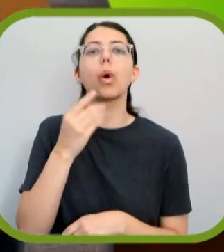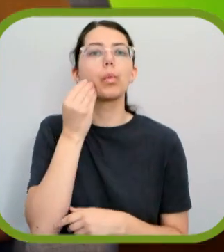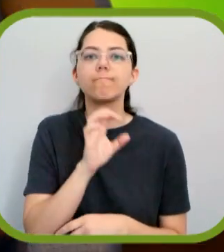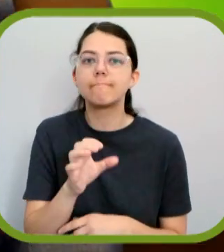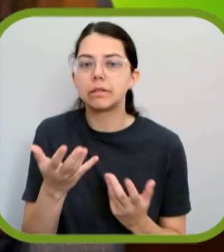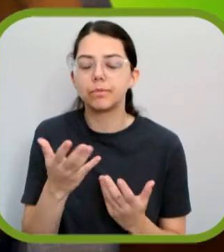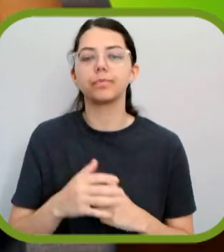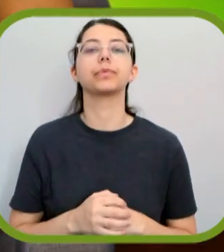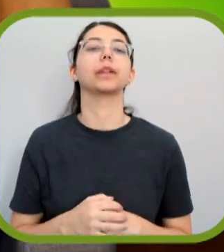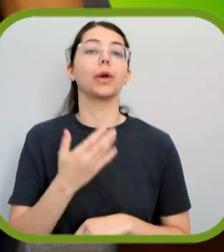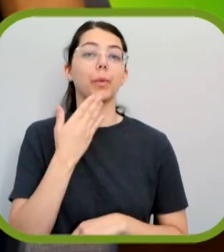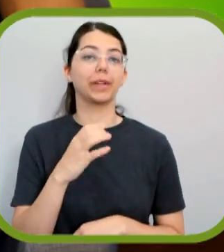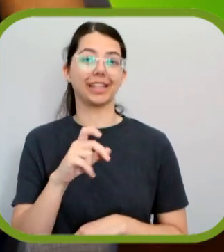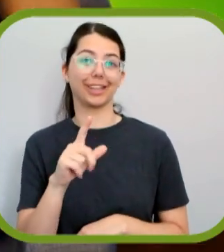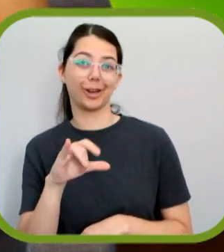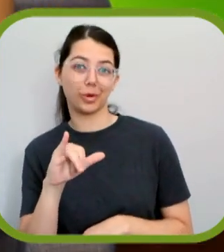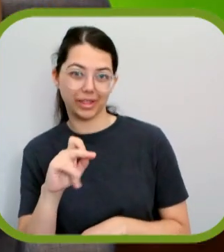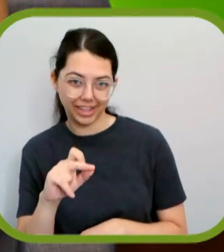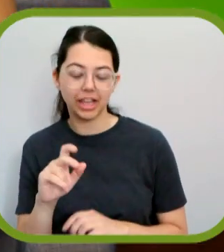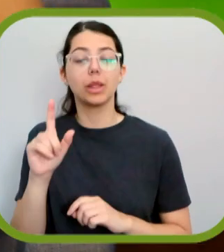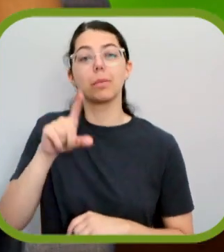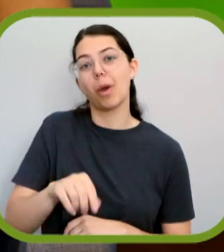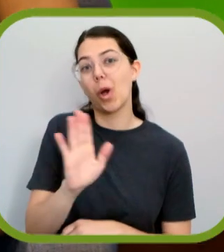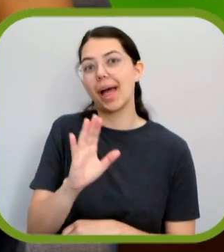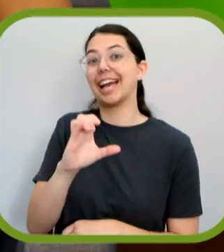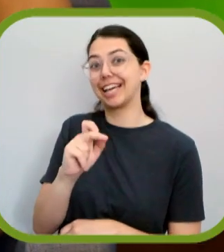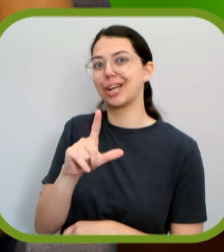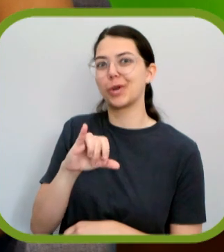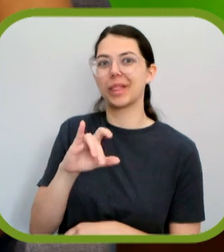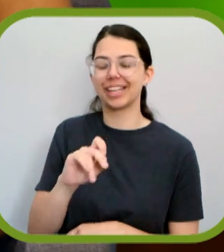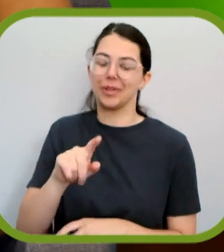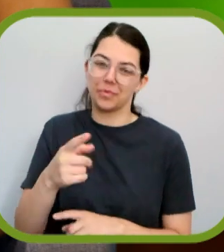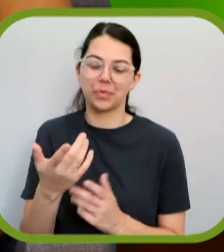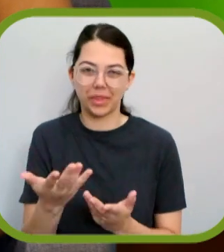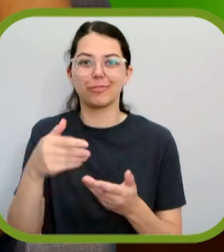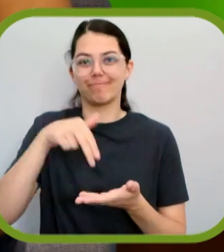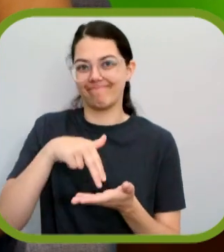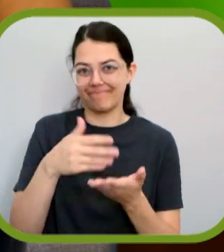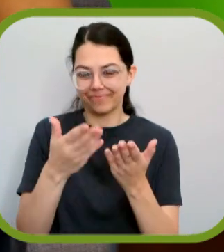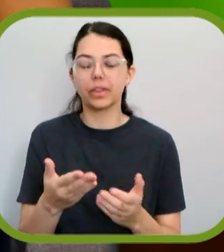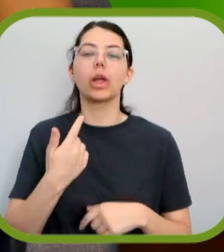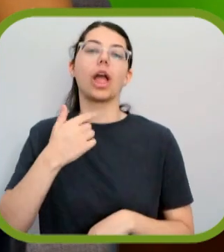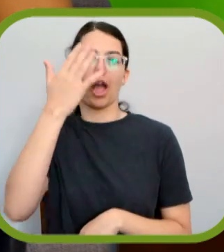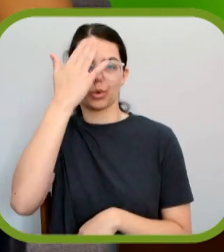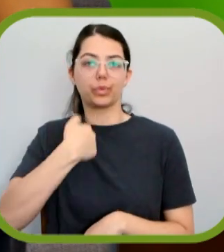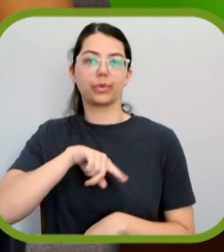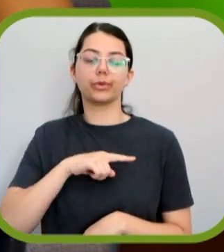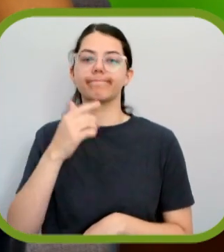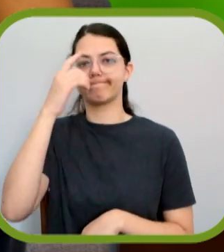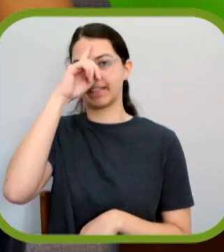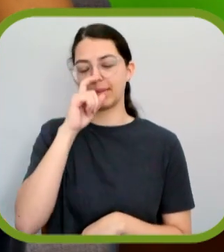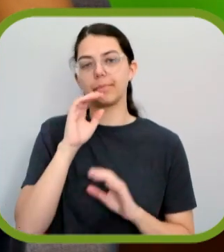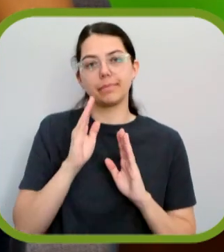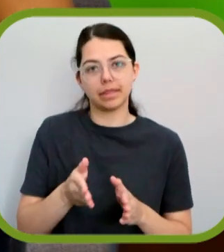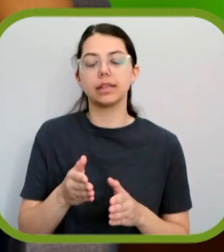Obrigada, Carolina, por me teres aqui e olá, Carolina, também por estares aqui. Eu acho que temos que ter consciência de que liberdade